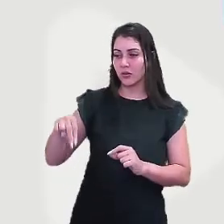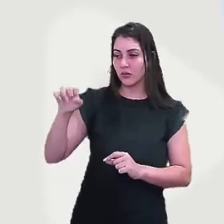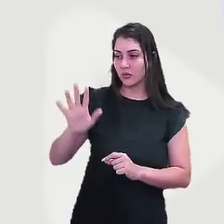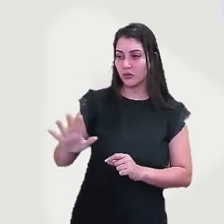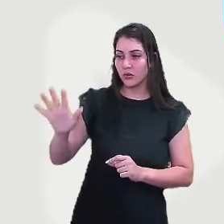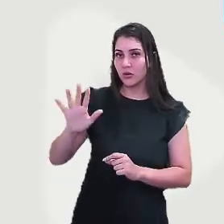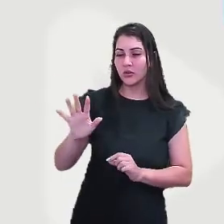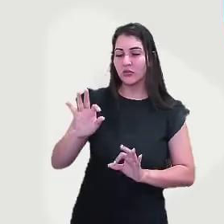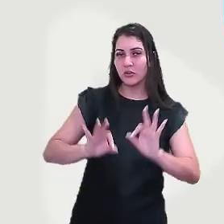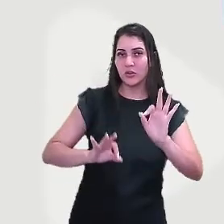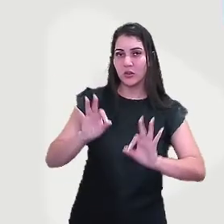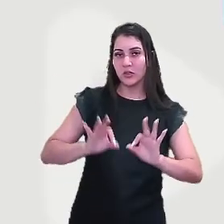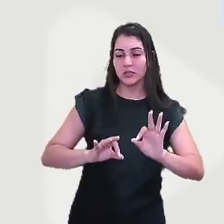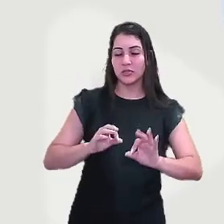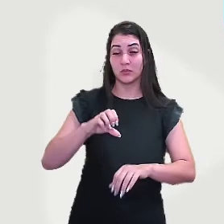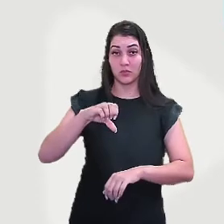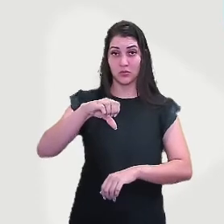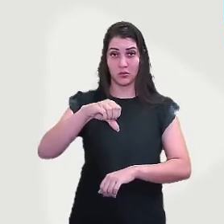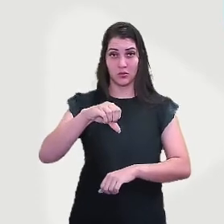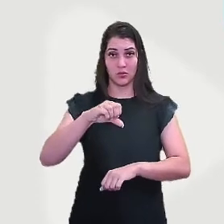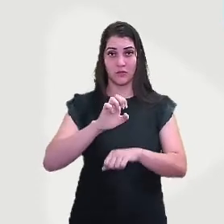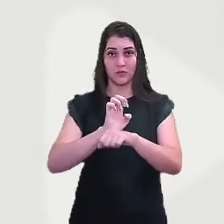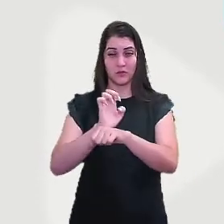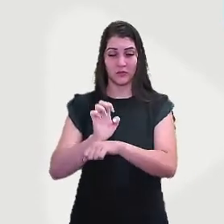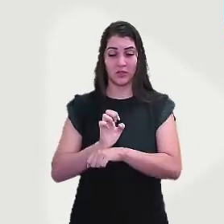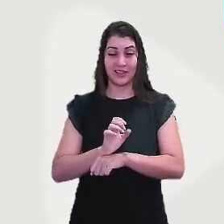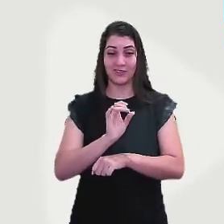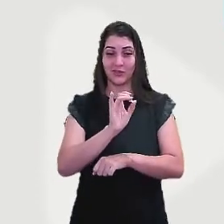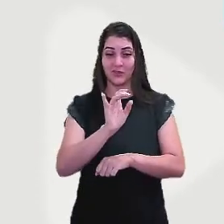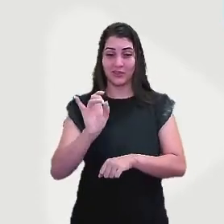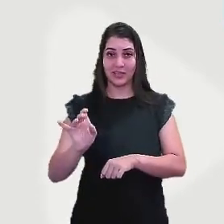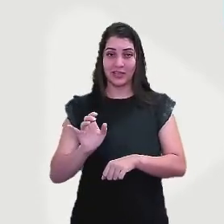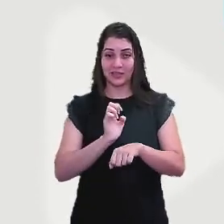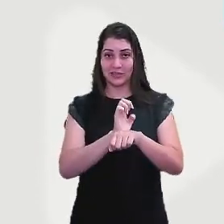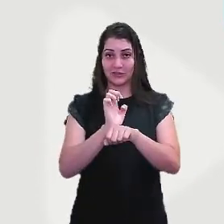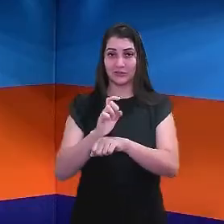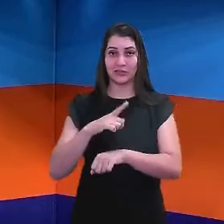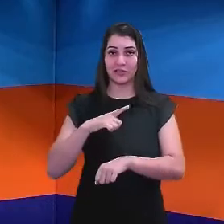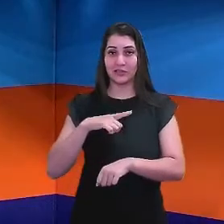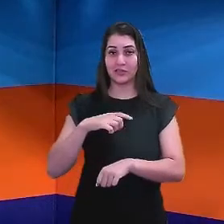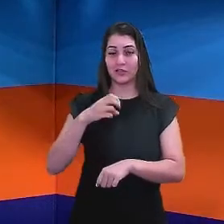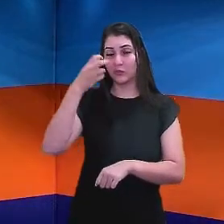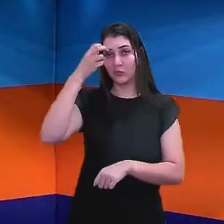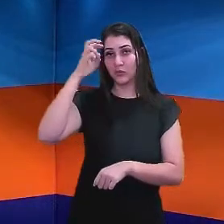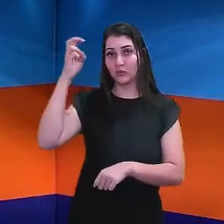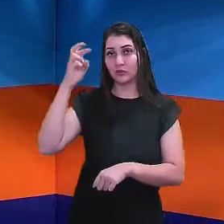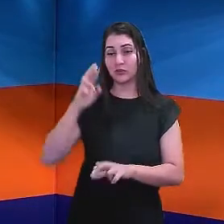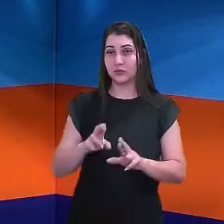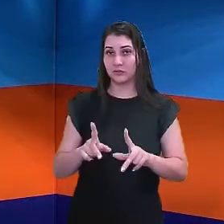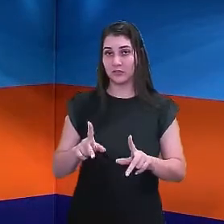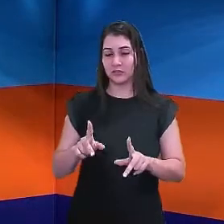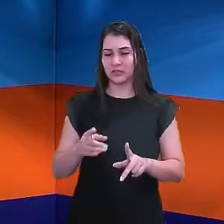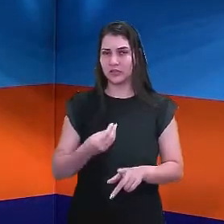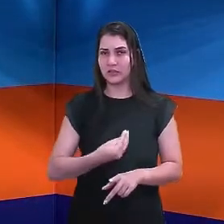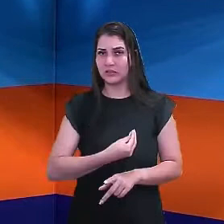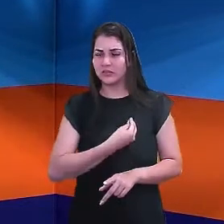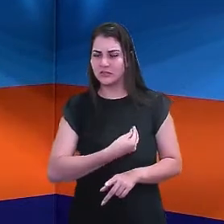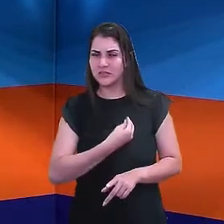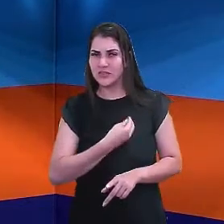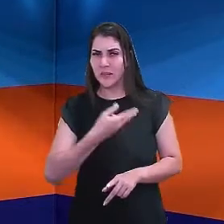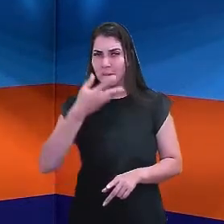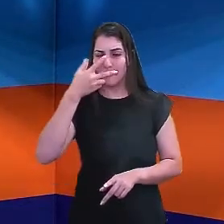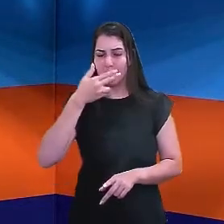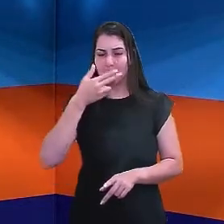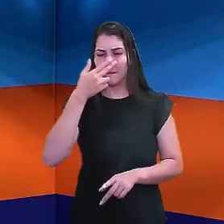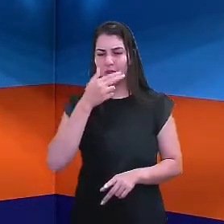9 estados. Cada estado possui uma cultura diferente. Vamos vivenciar a mesma cultura? Sim, mas cada